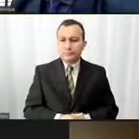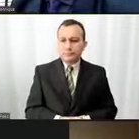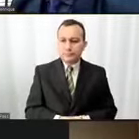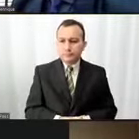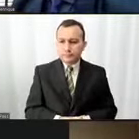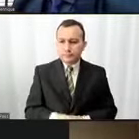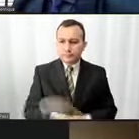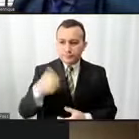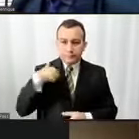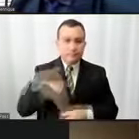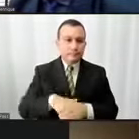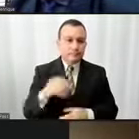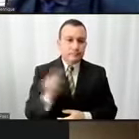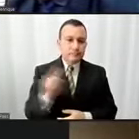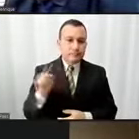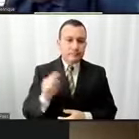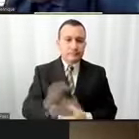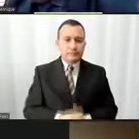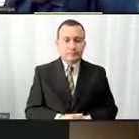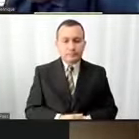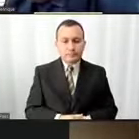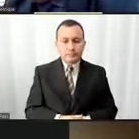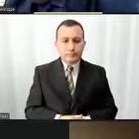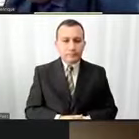Meu voto é não. Ok.